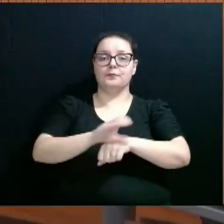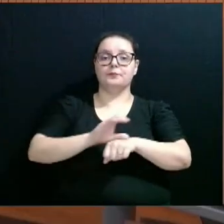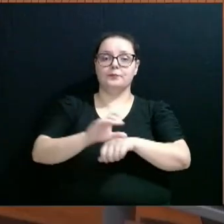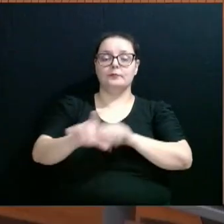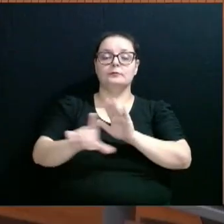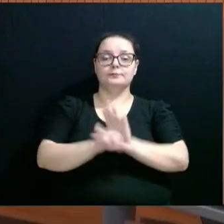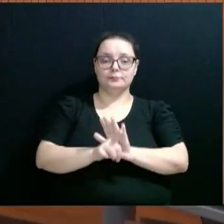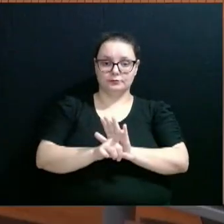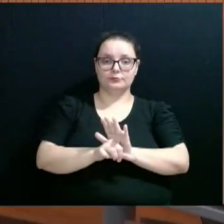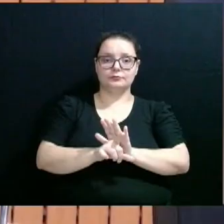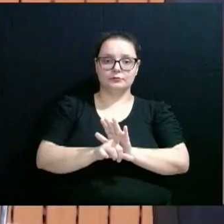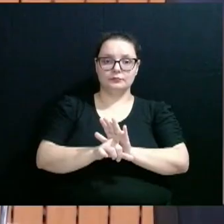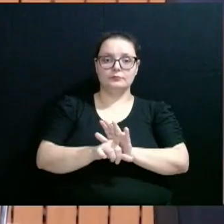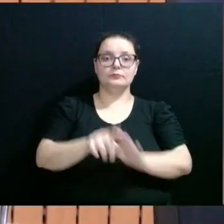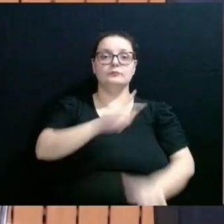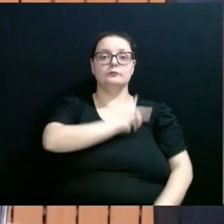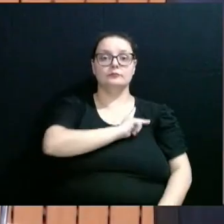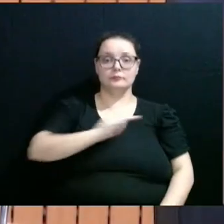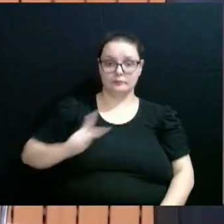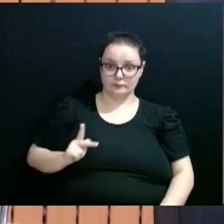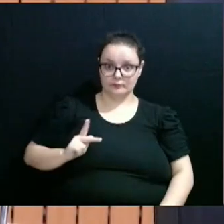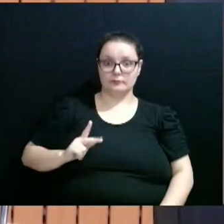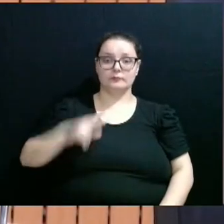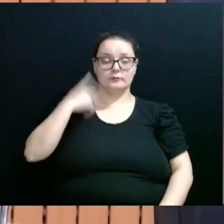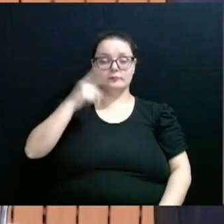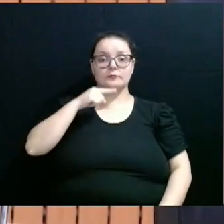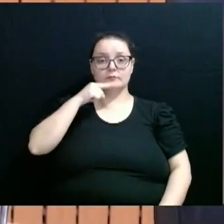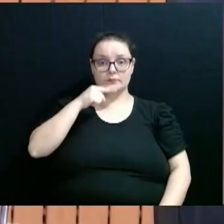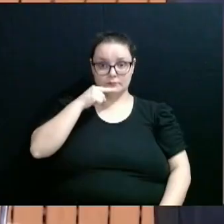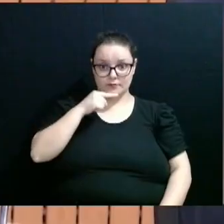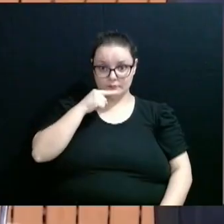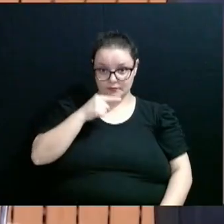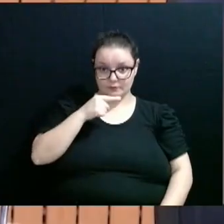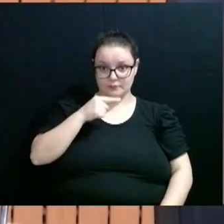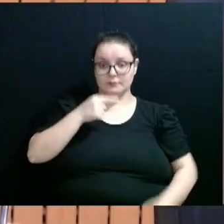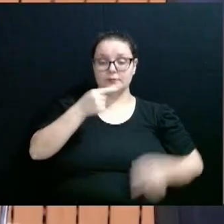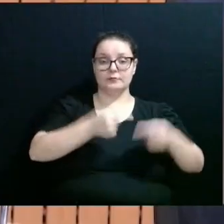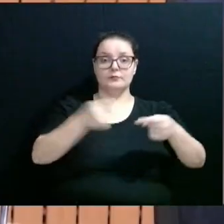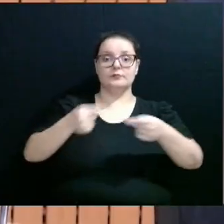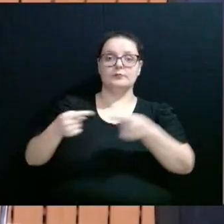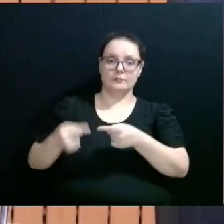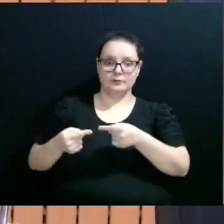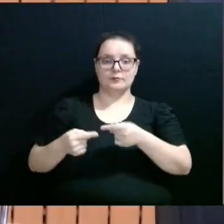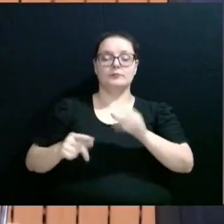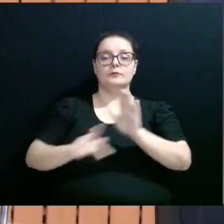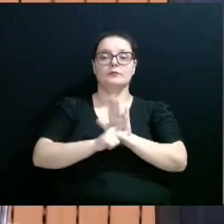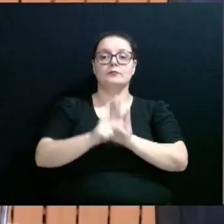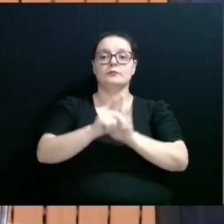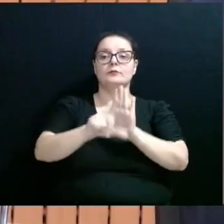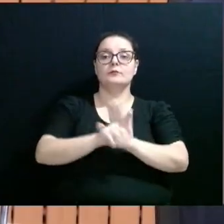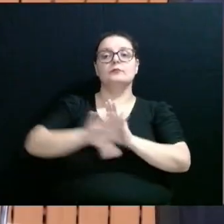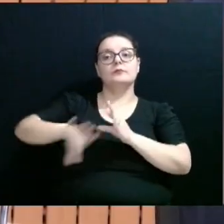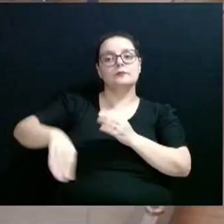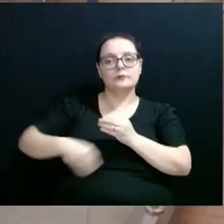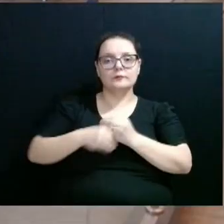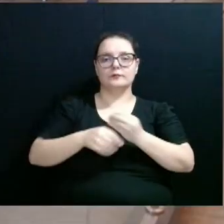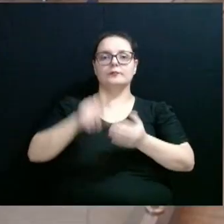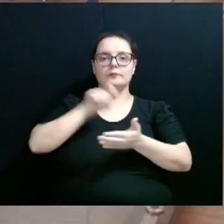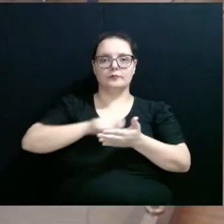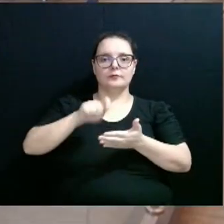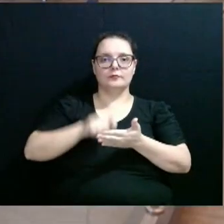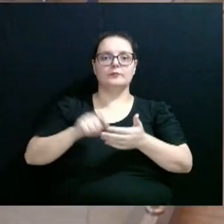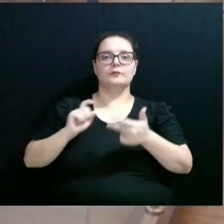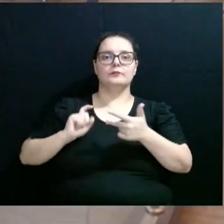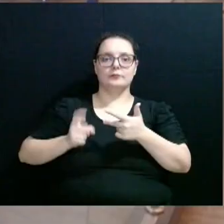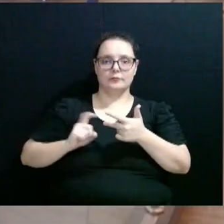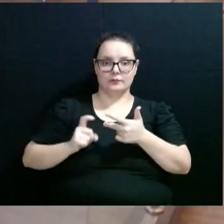e presidida pelo vereador Eduardo Magoga e discutiu um projeto de lei complementar de autoria do Executivo que